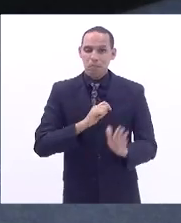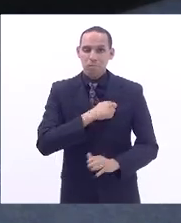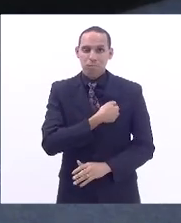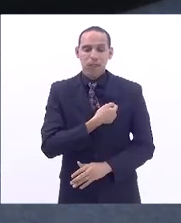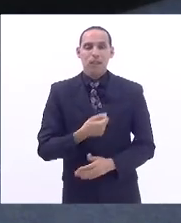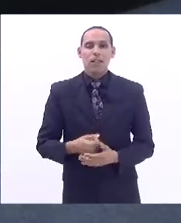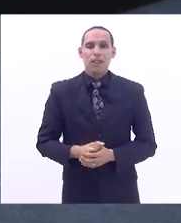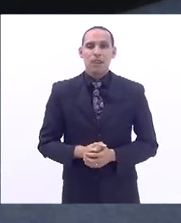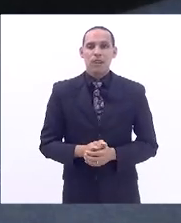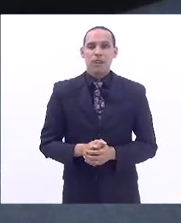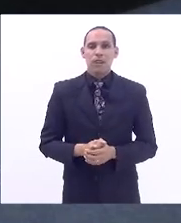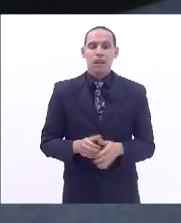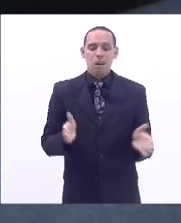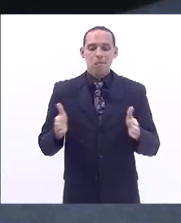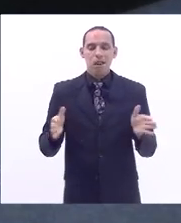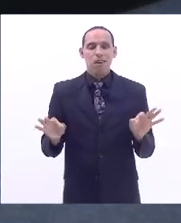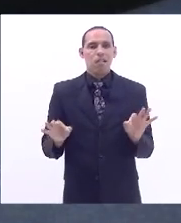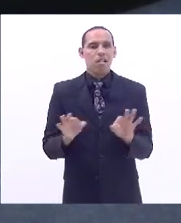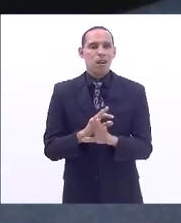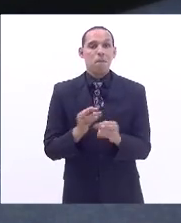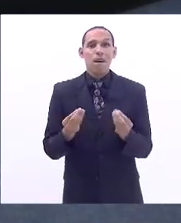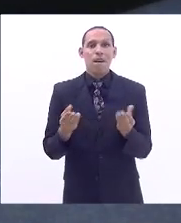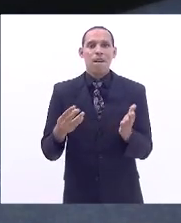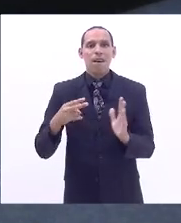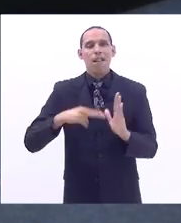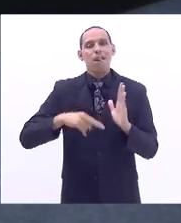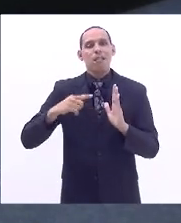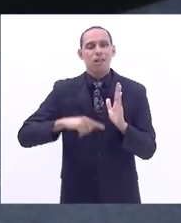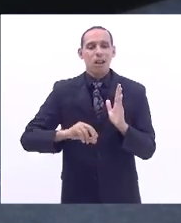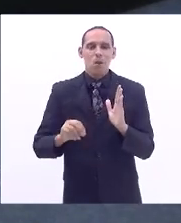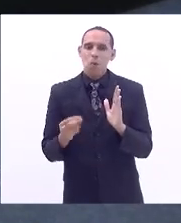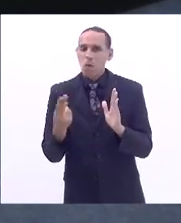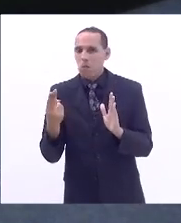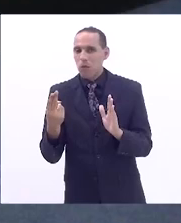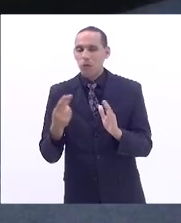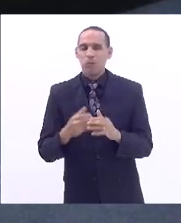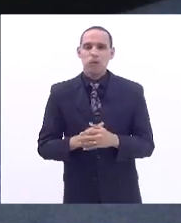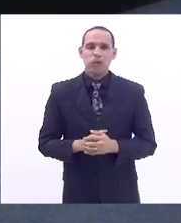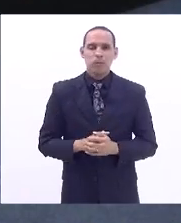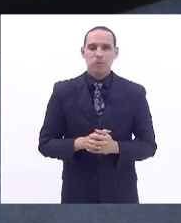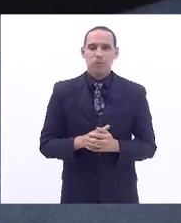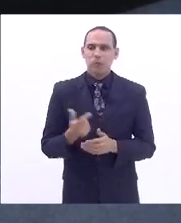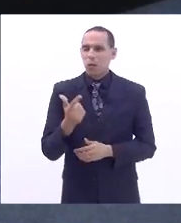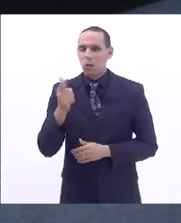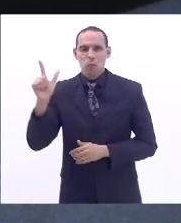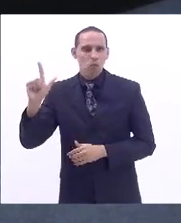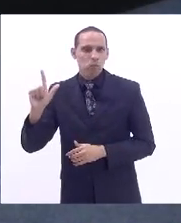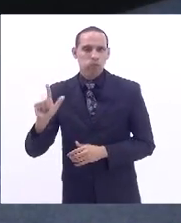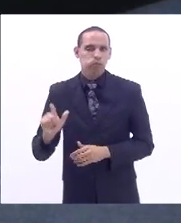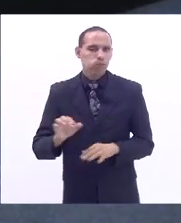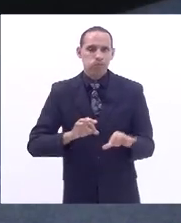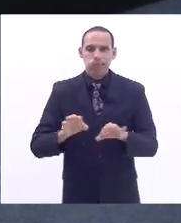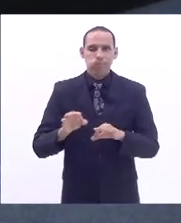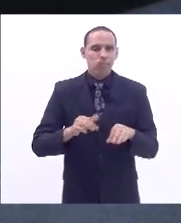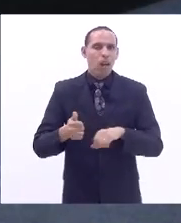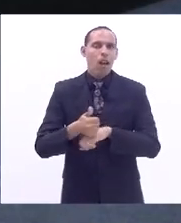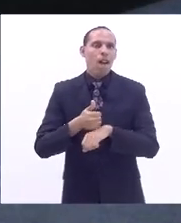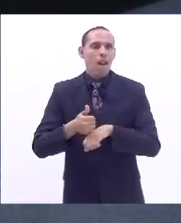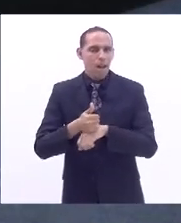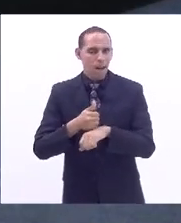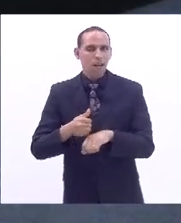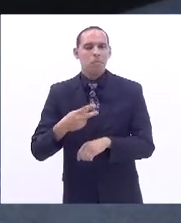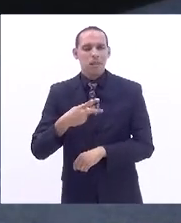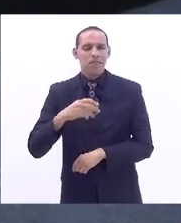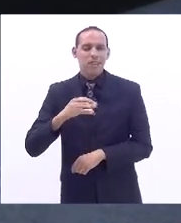prazos para qualquer revisão ou qualquer outro plano de cargos